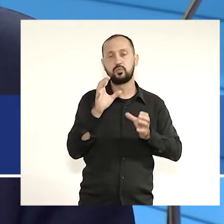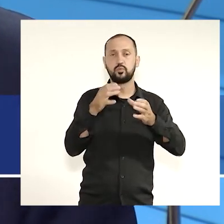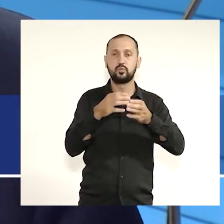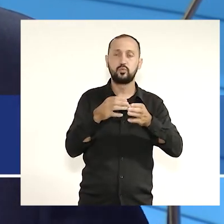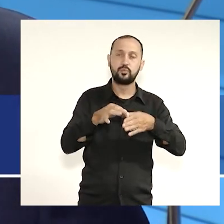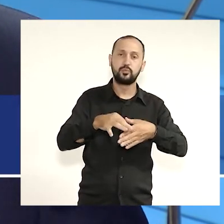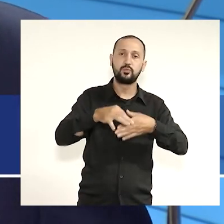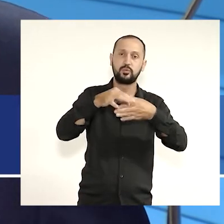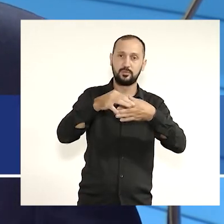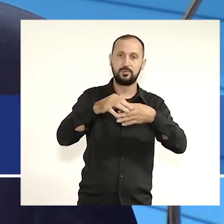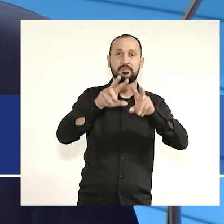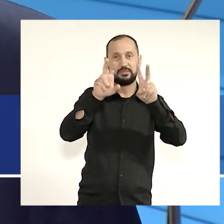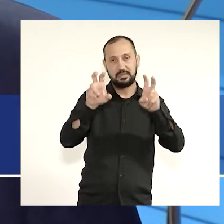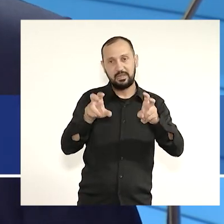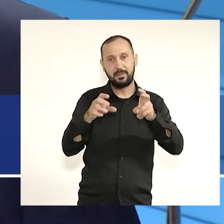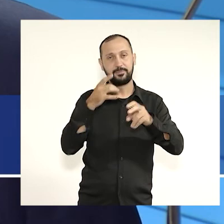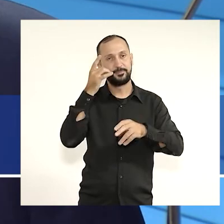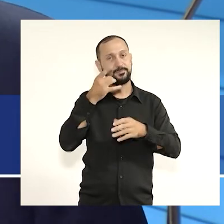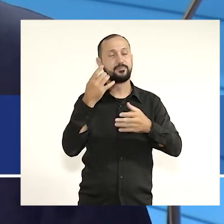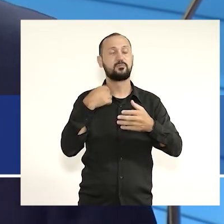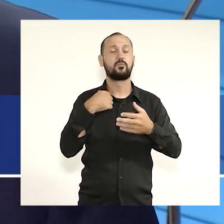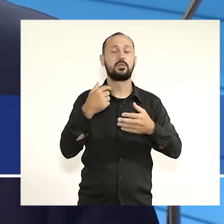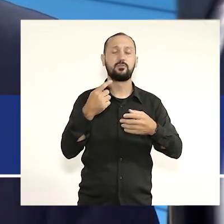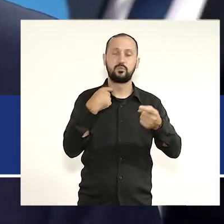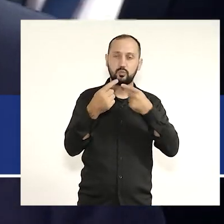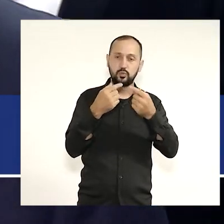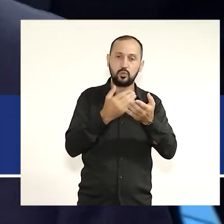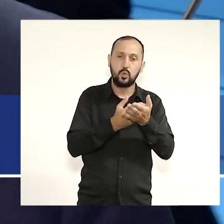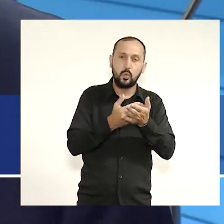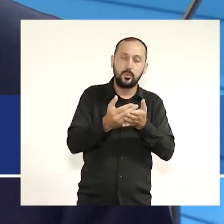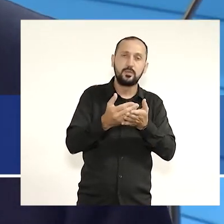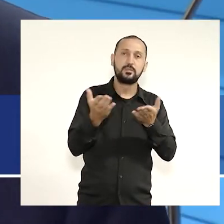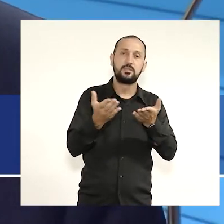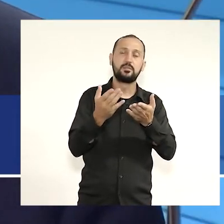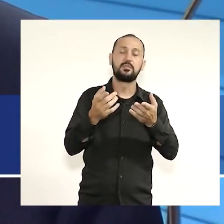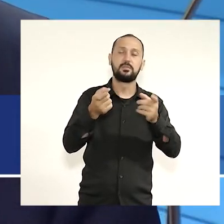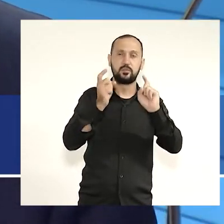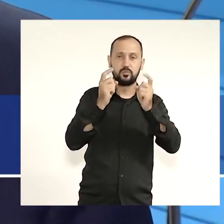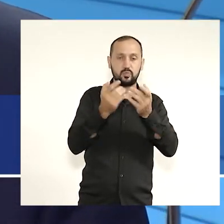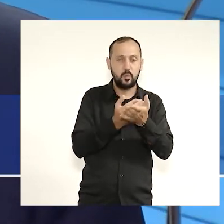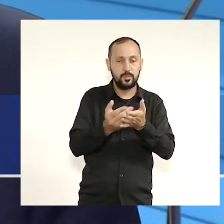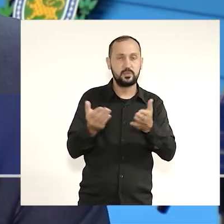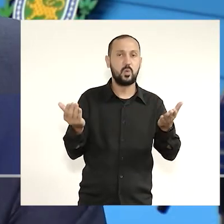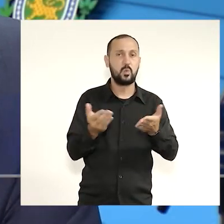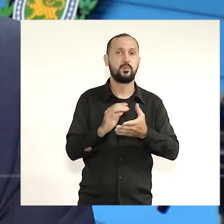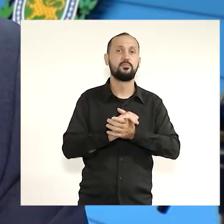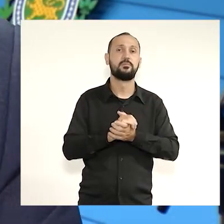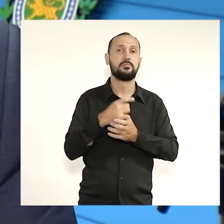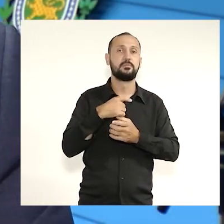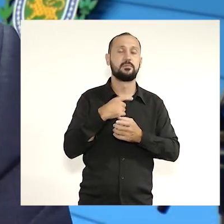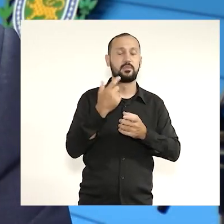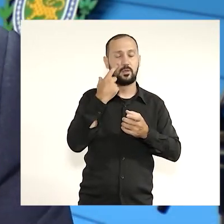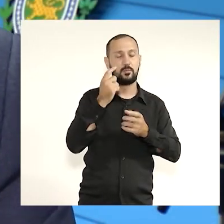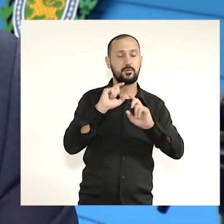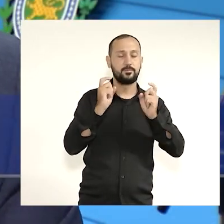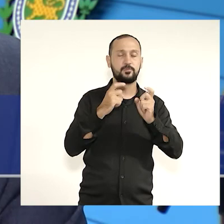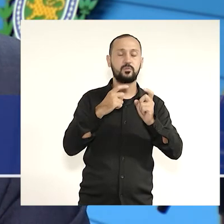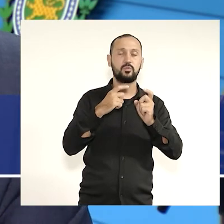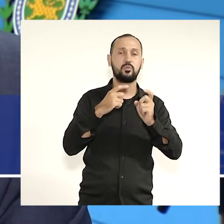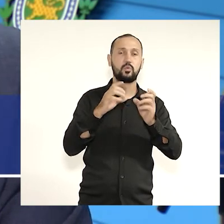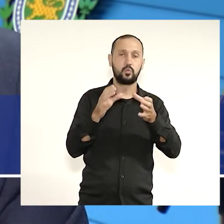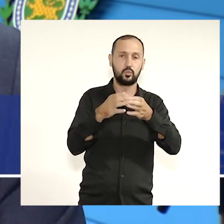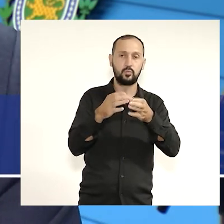das comissões. Então essas lideranças serão definidas a partir dessas reuniões de hoje. Nós teremos uma reunião do bloco,